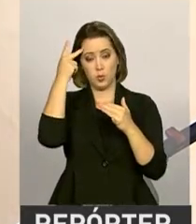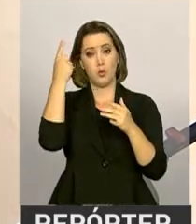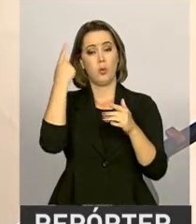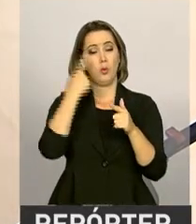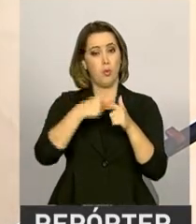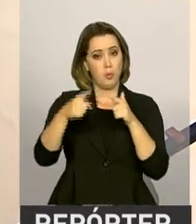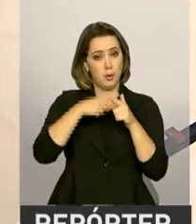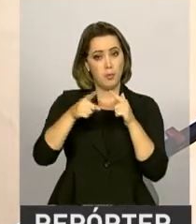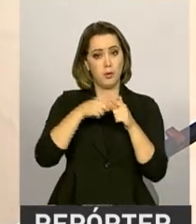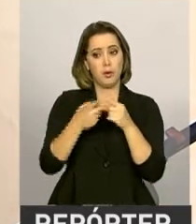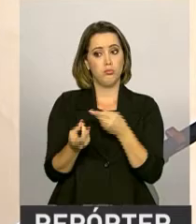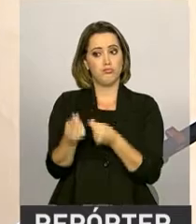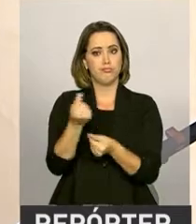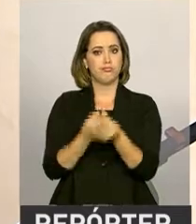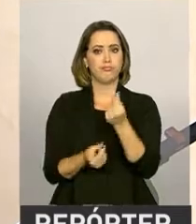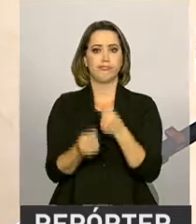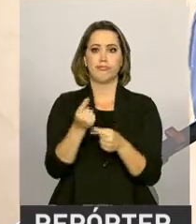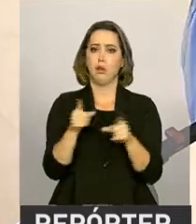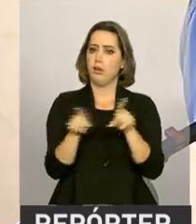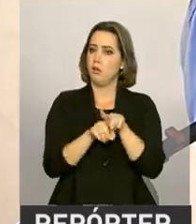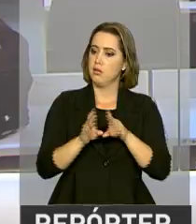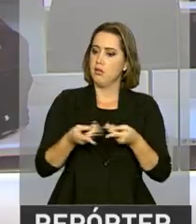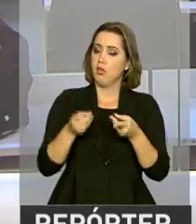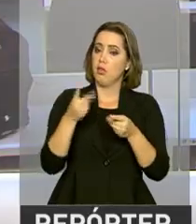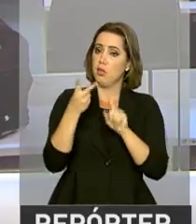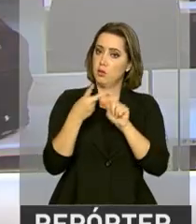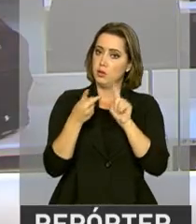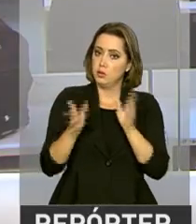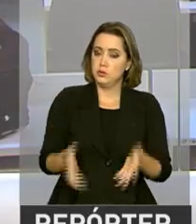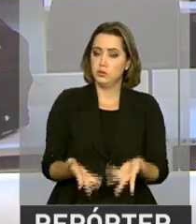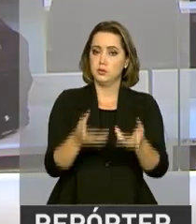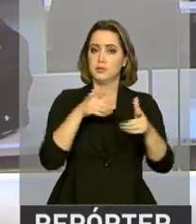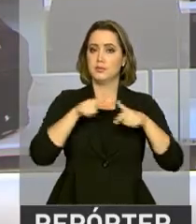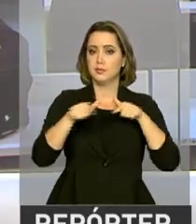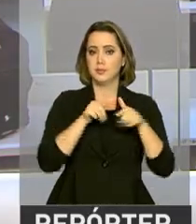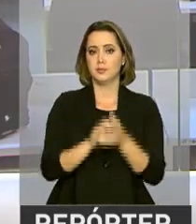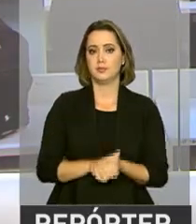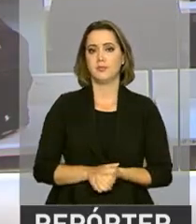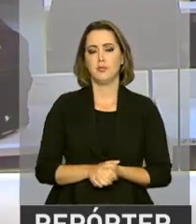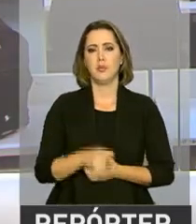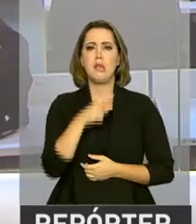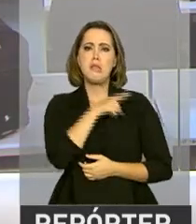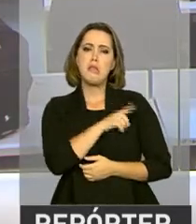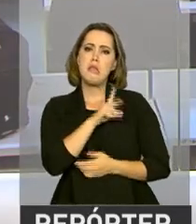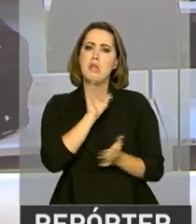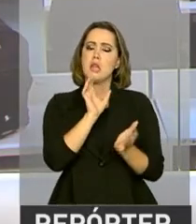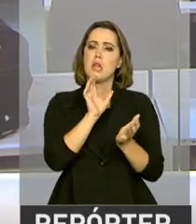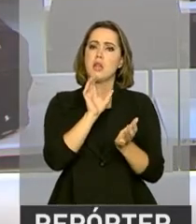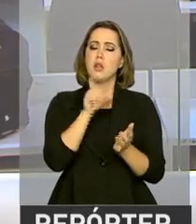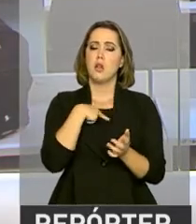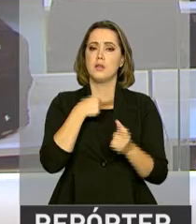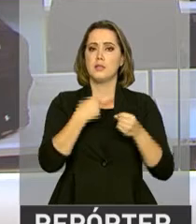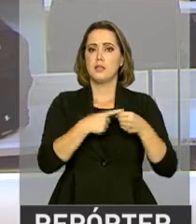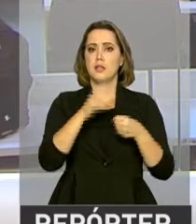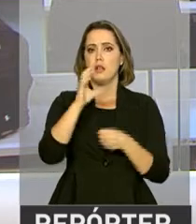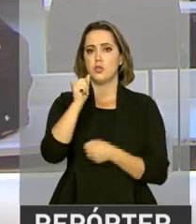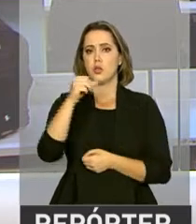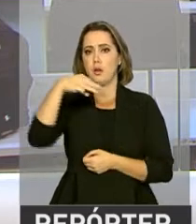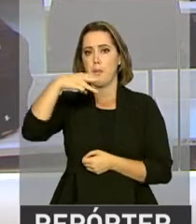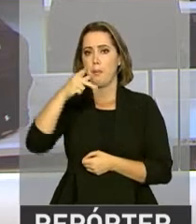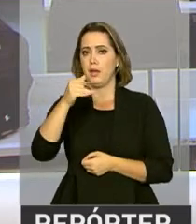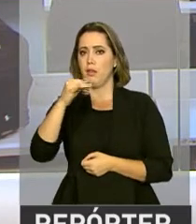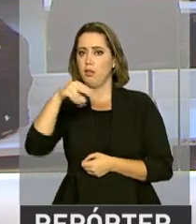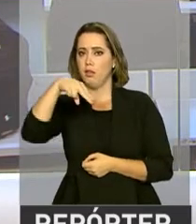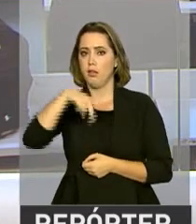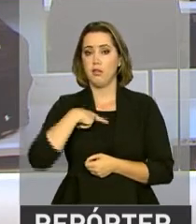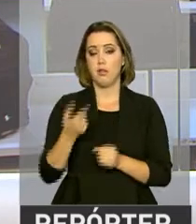segundo incentivar o emprego e de campina grande o presidente temer seguiu para o município de sertânia